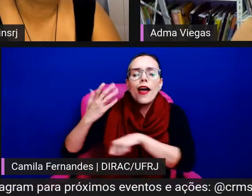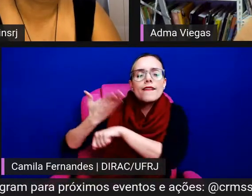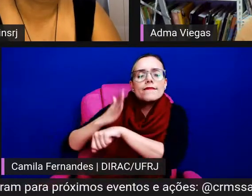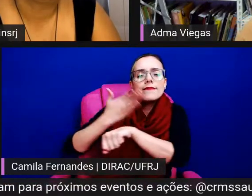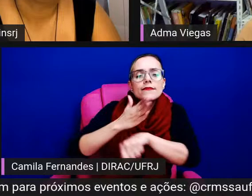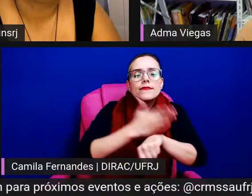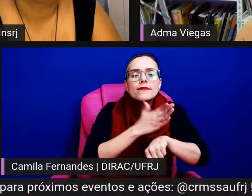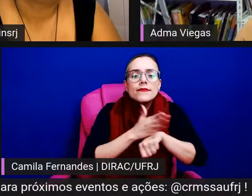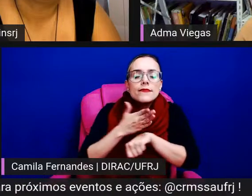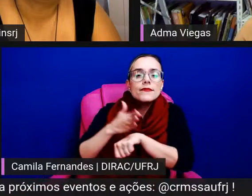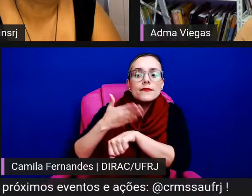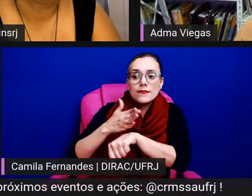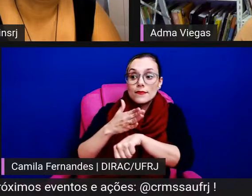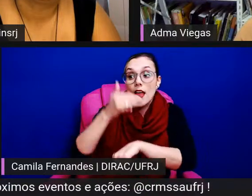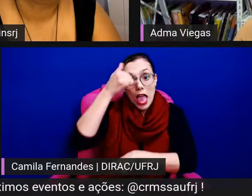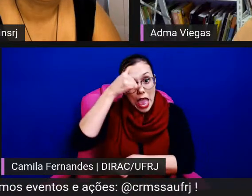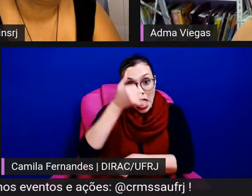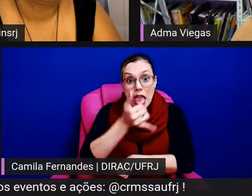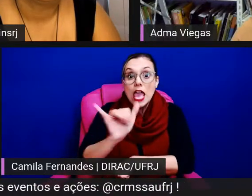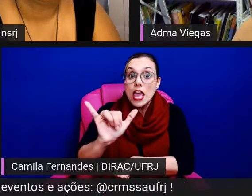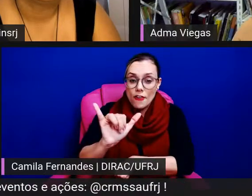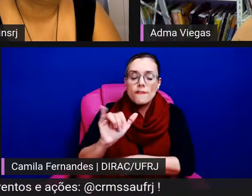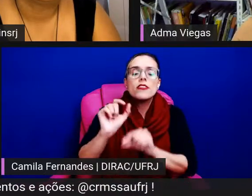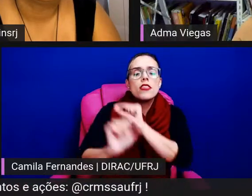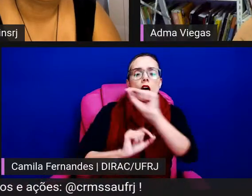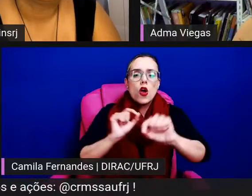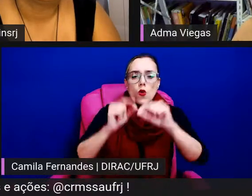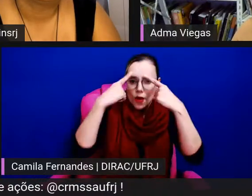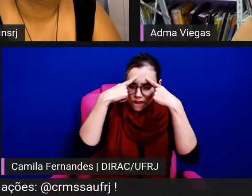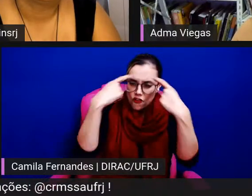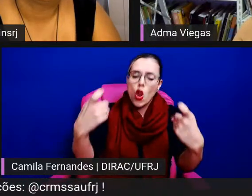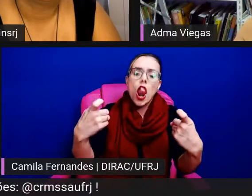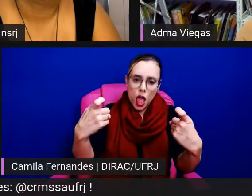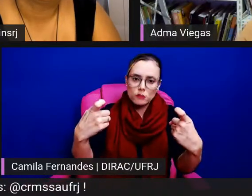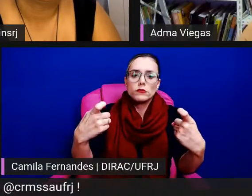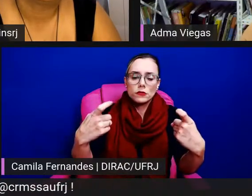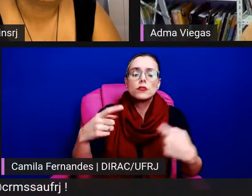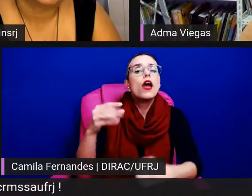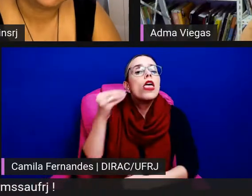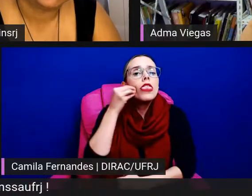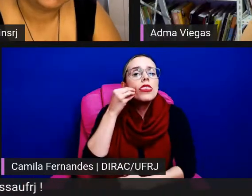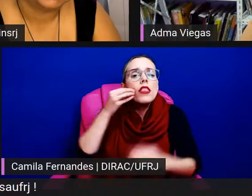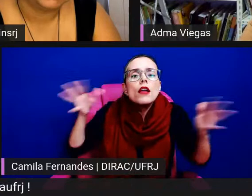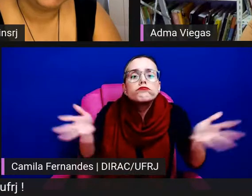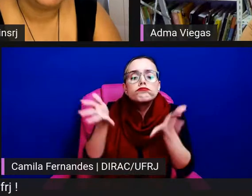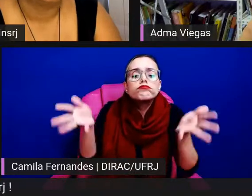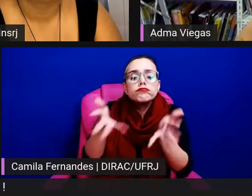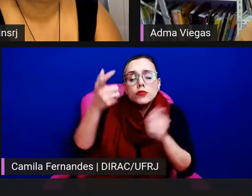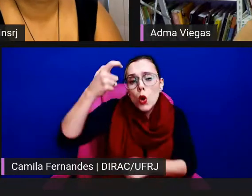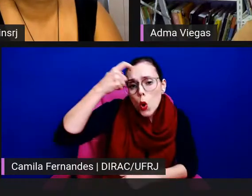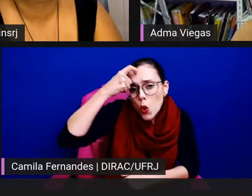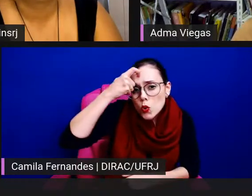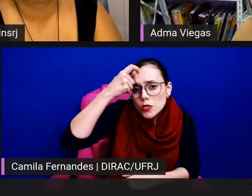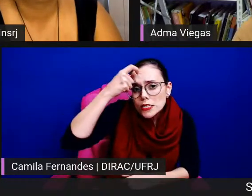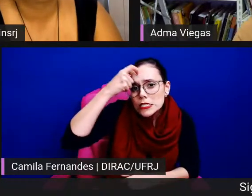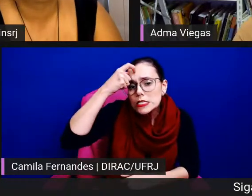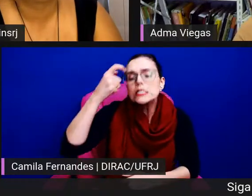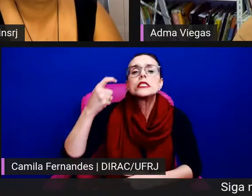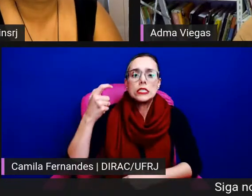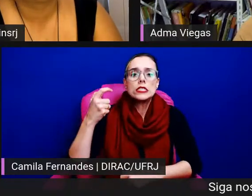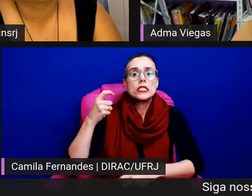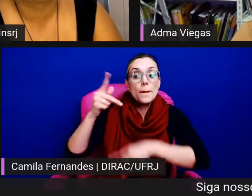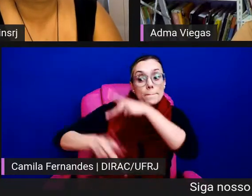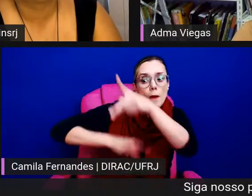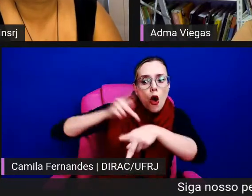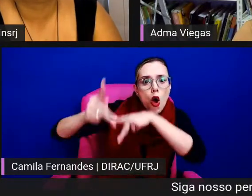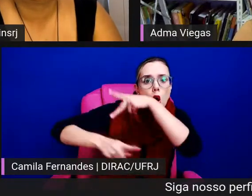preventivo em relação à violência. Eu tenho o papel de conscientizar as pessoas, ao público, sobre a necessidade